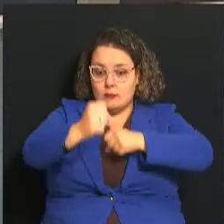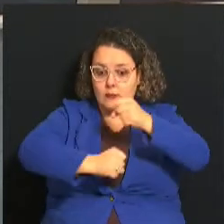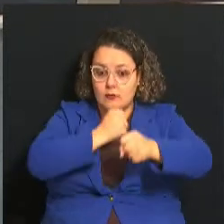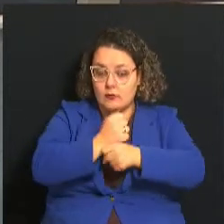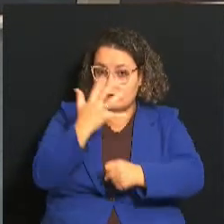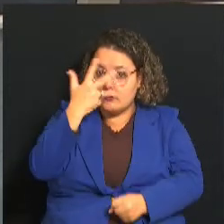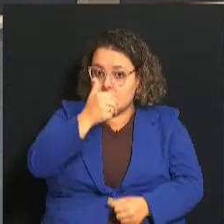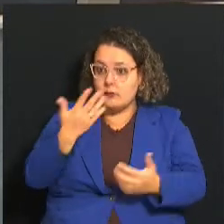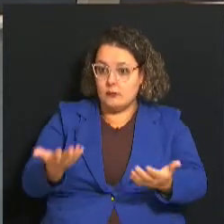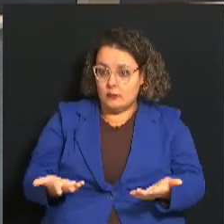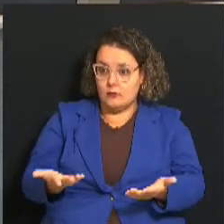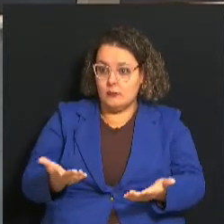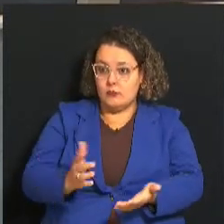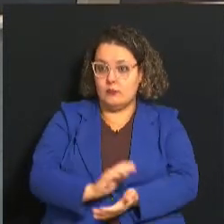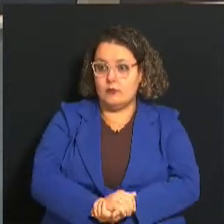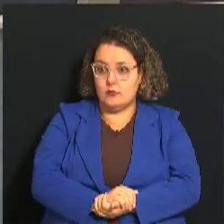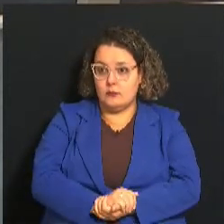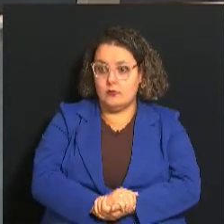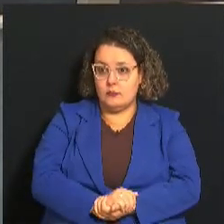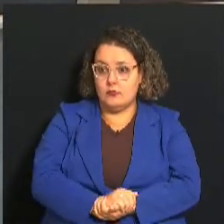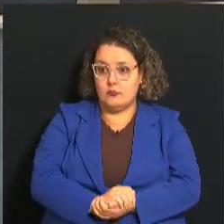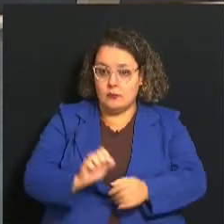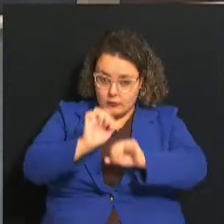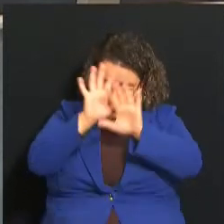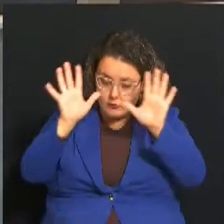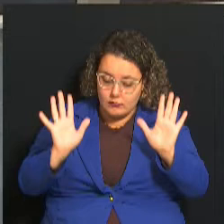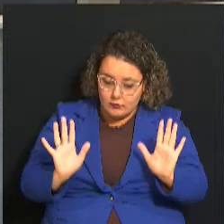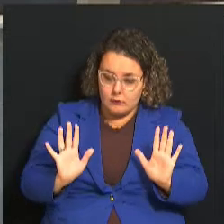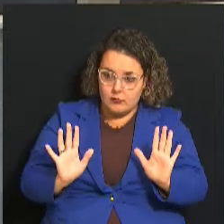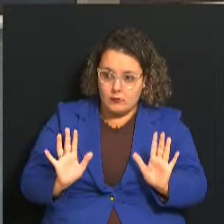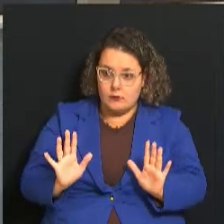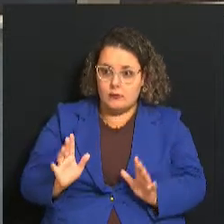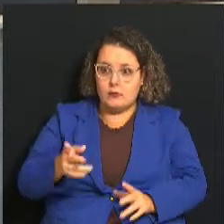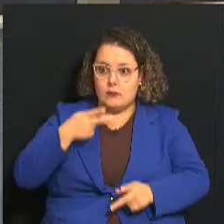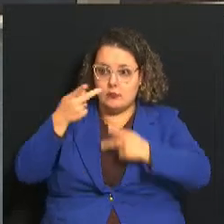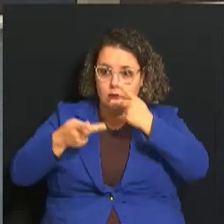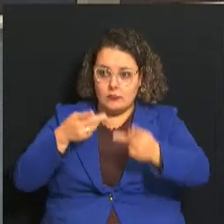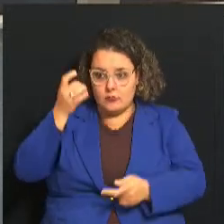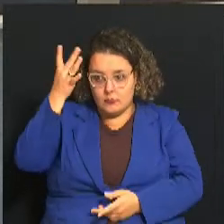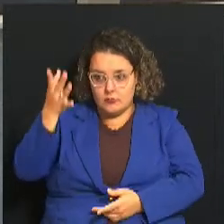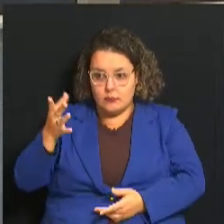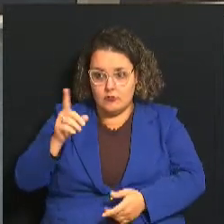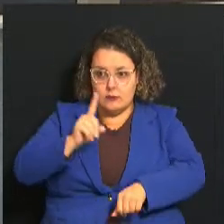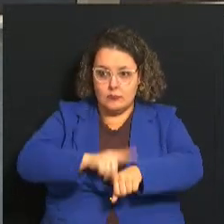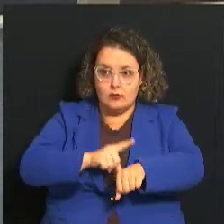é um ponto que eu queria deixar aqui, que é muito fácil falar, mas na hora de fazer não faz.